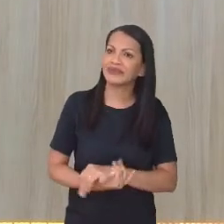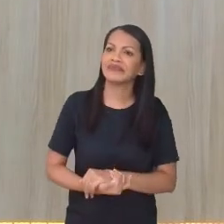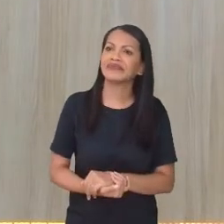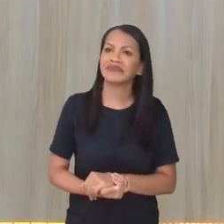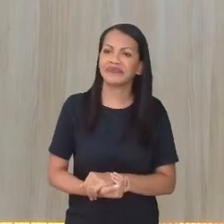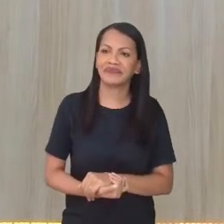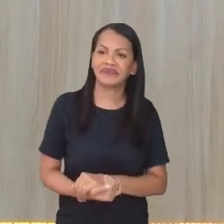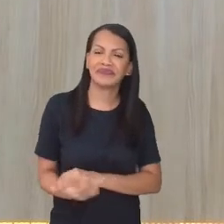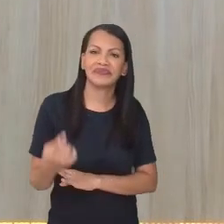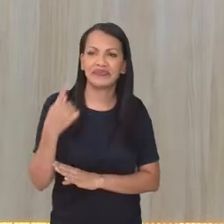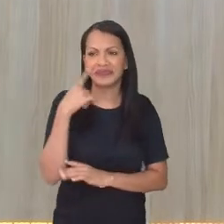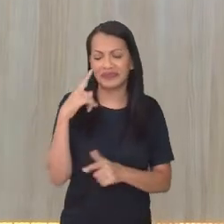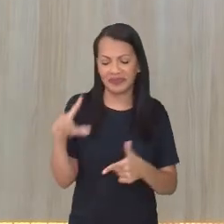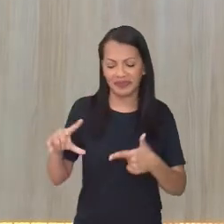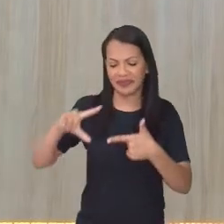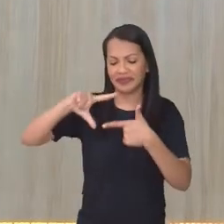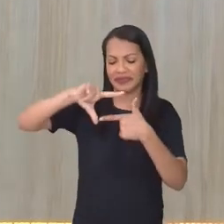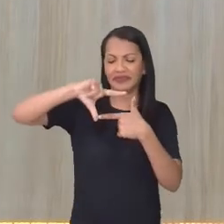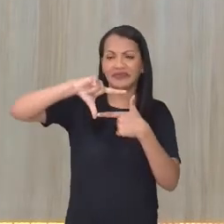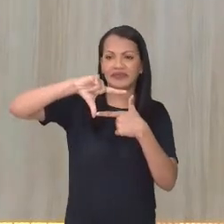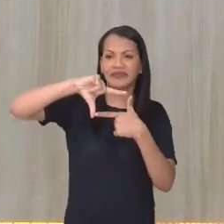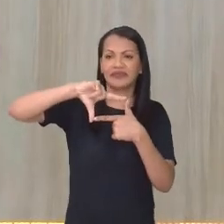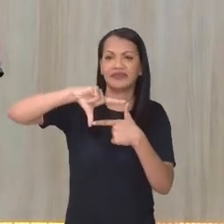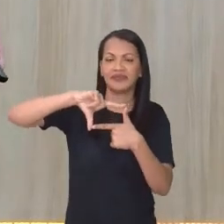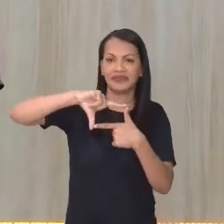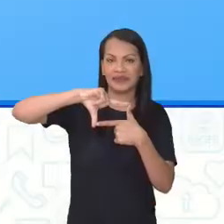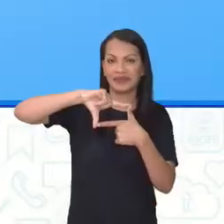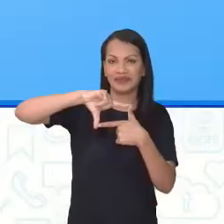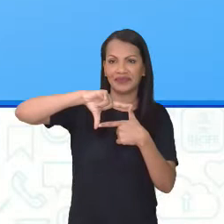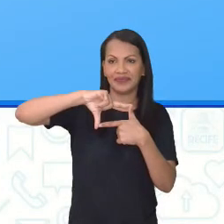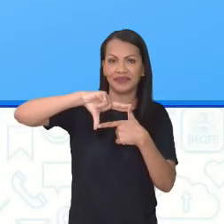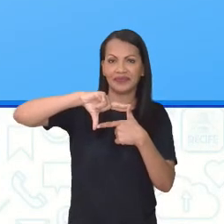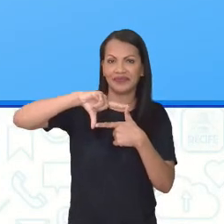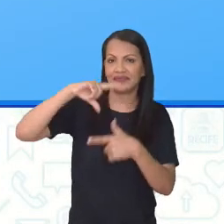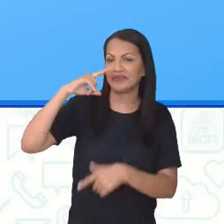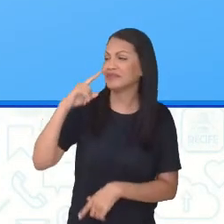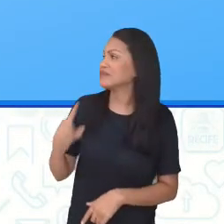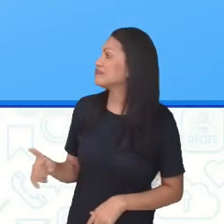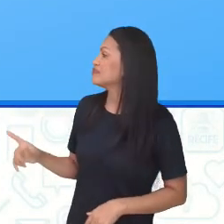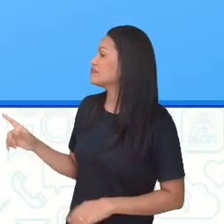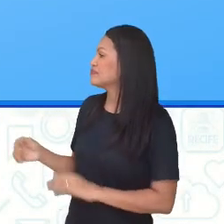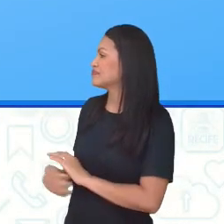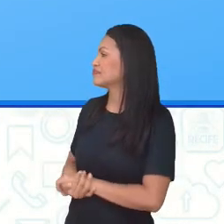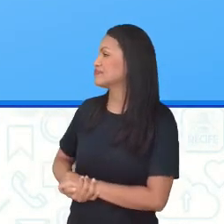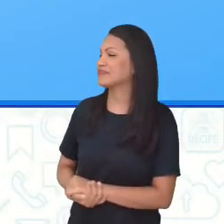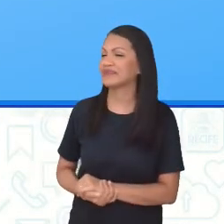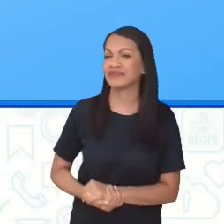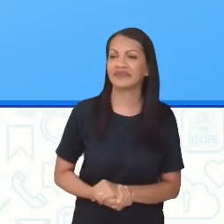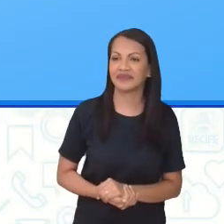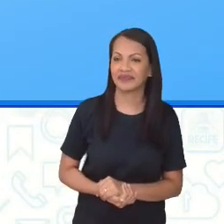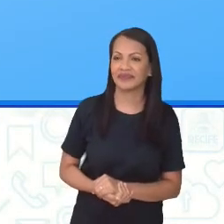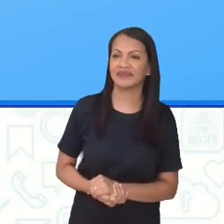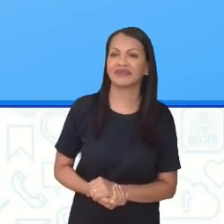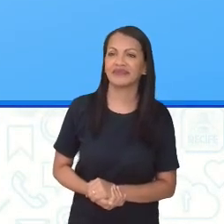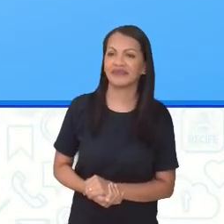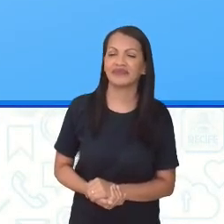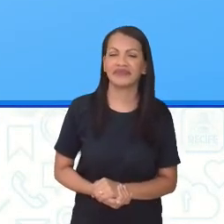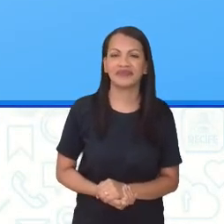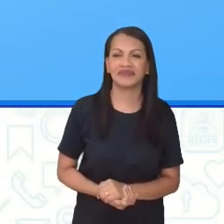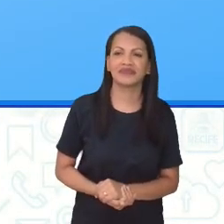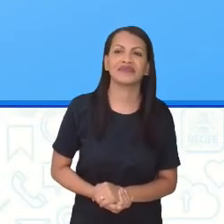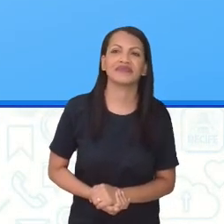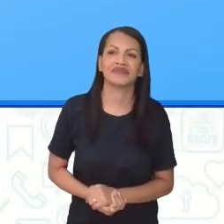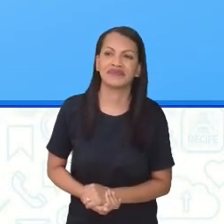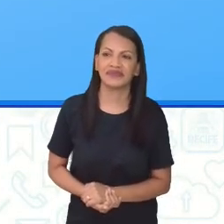E retângulo? Eita, tem que dar um zoom, porque a minha reguinha branca, meu esquadro. O